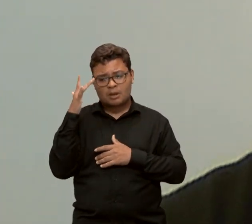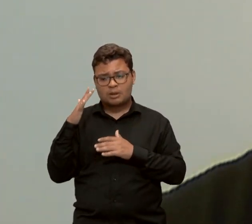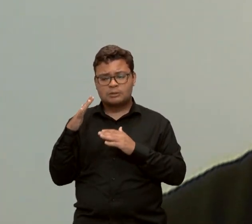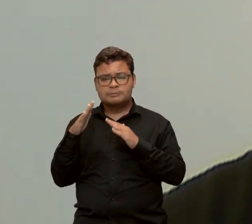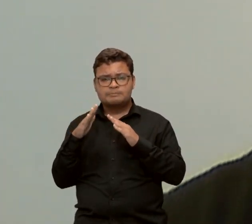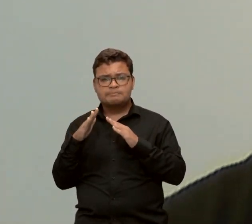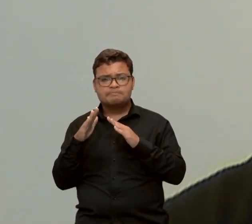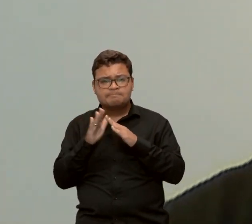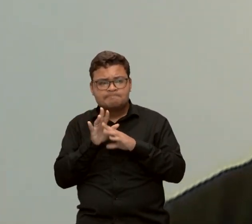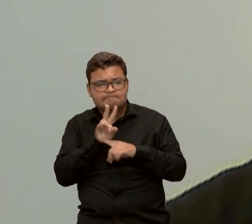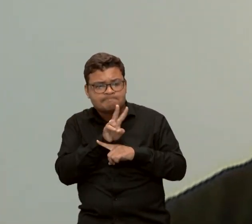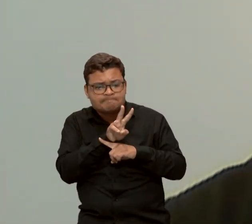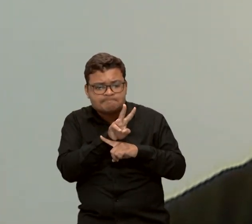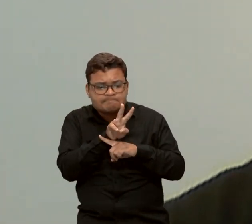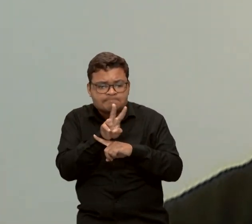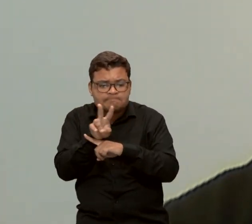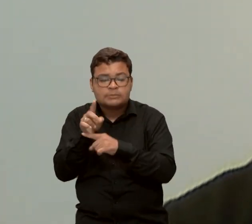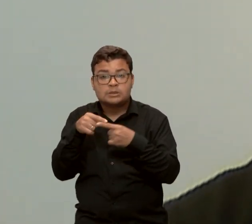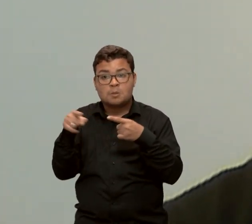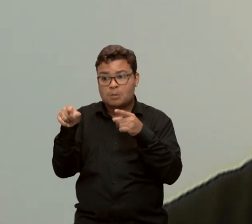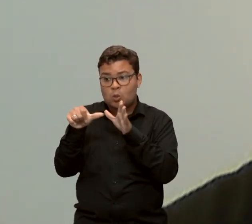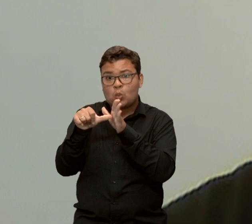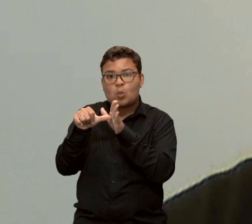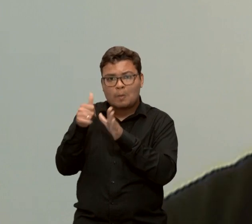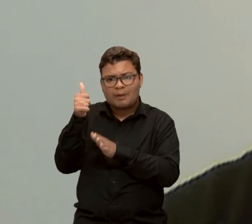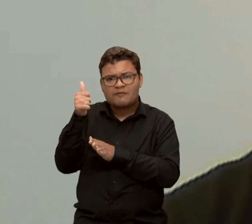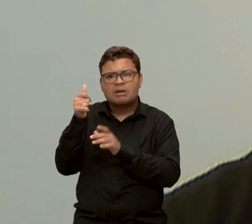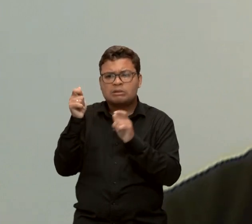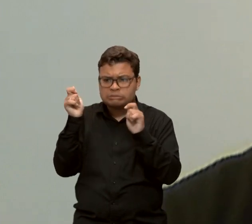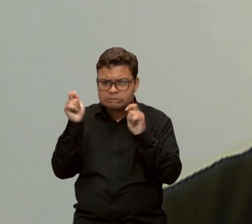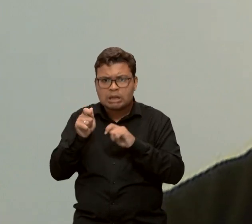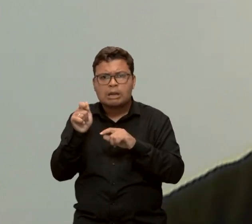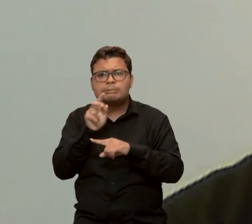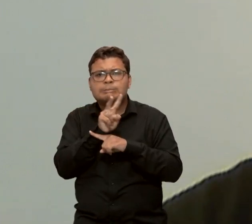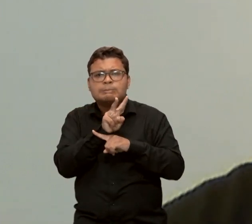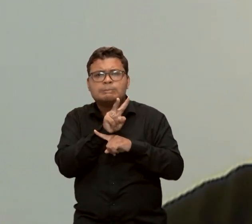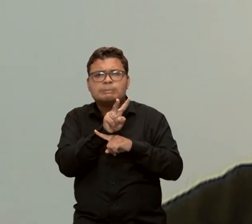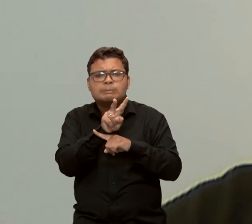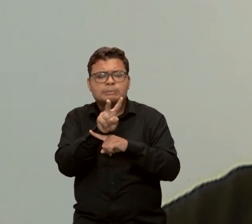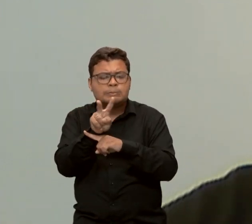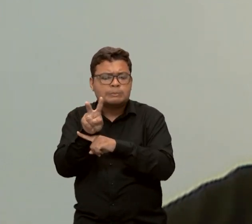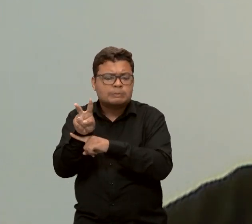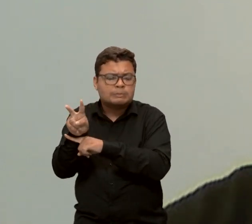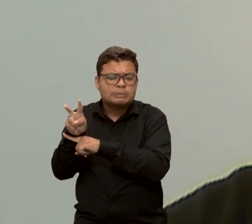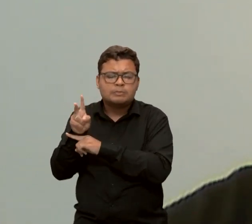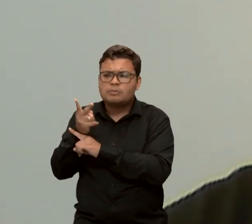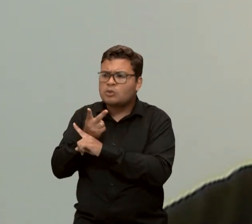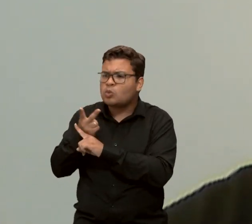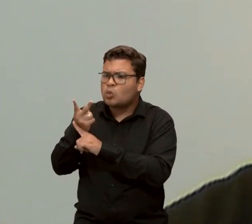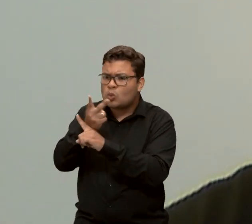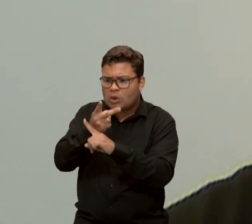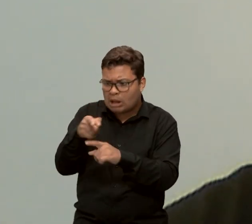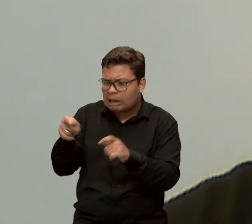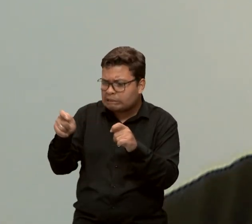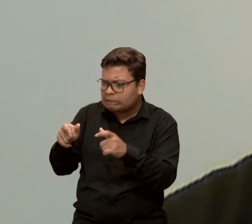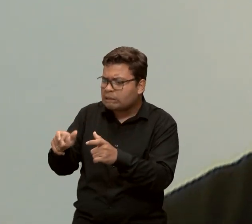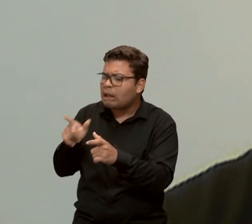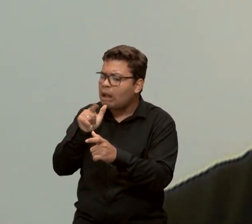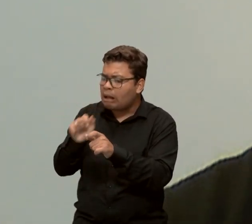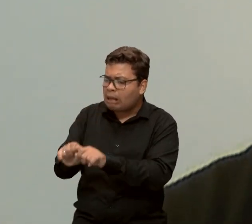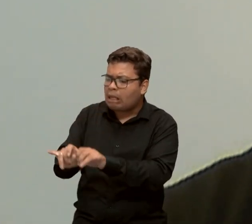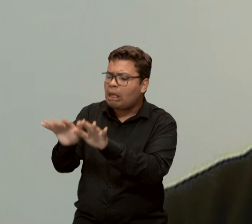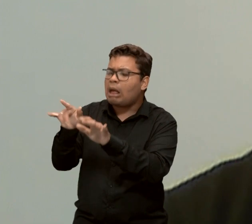desse processo de controle vetorial. A biologia do mosquito permite totalmente que